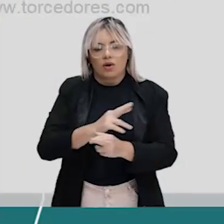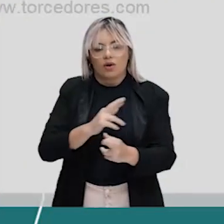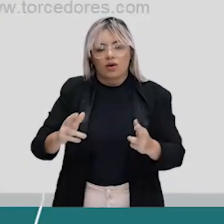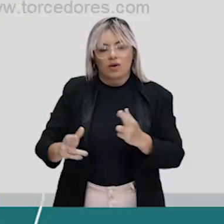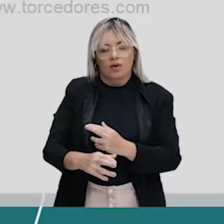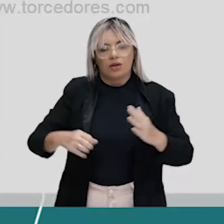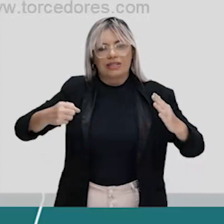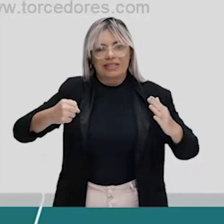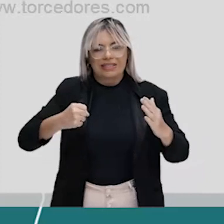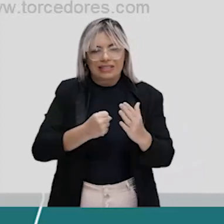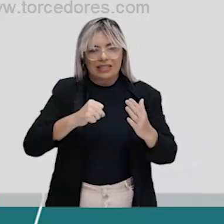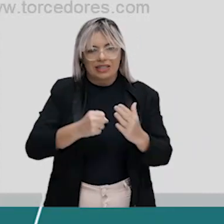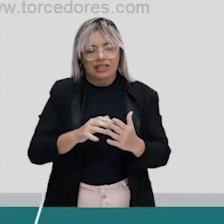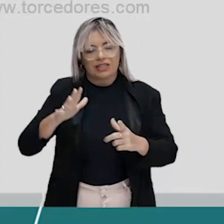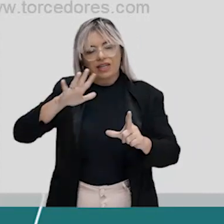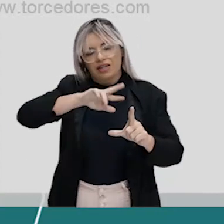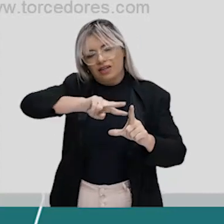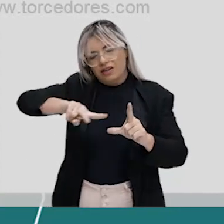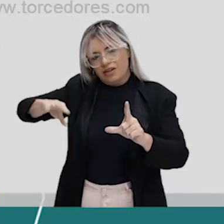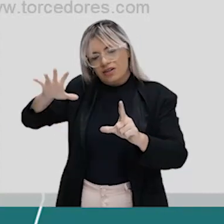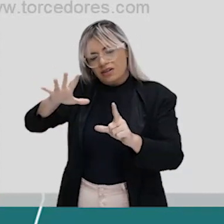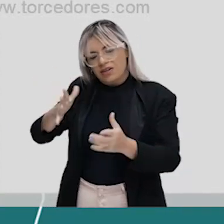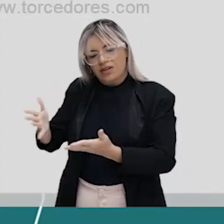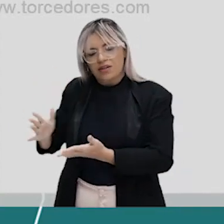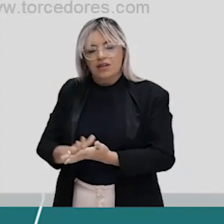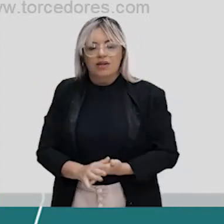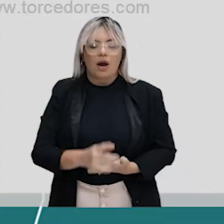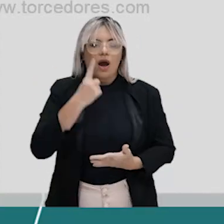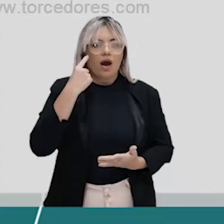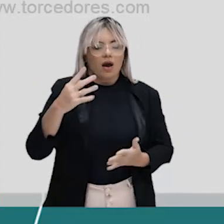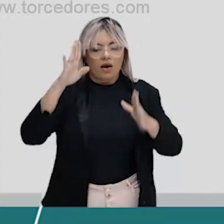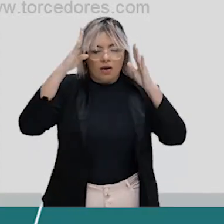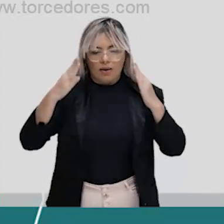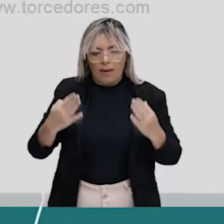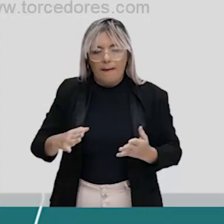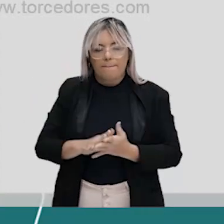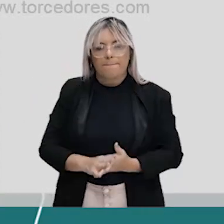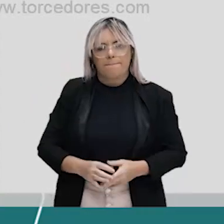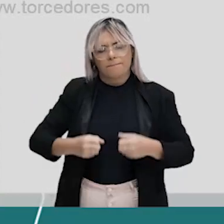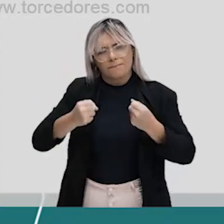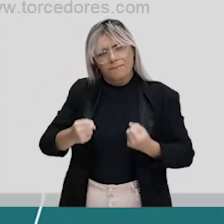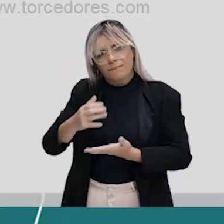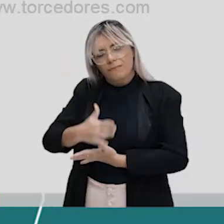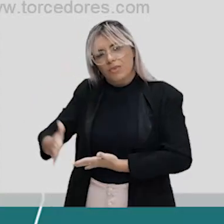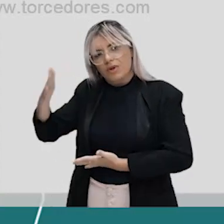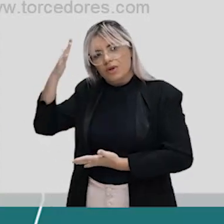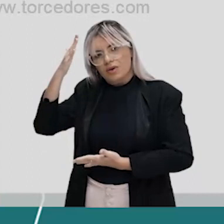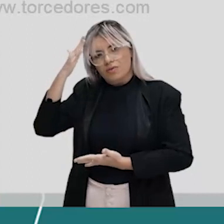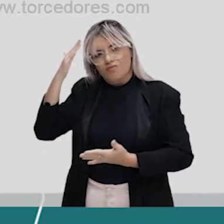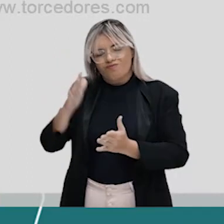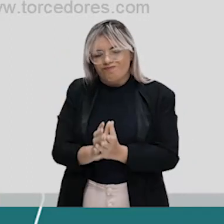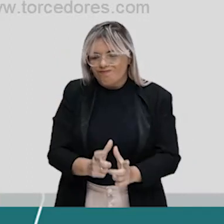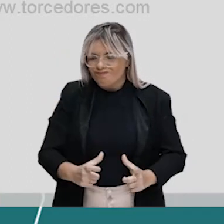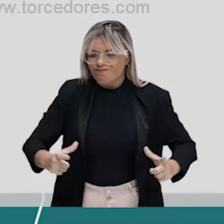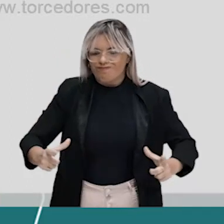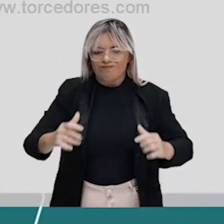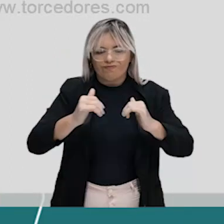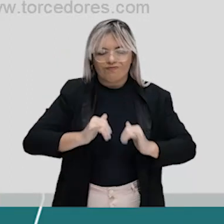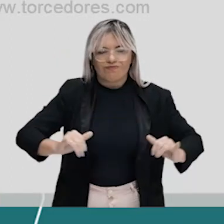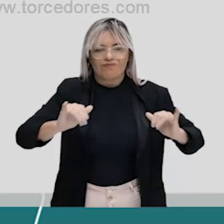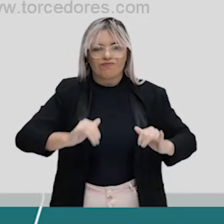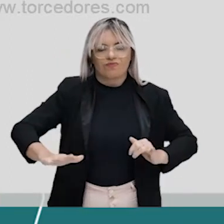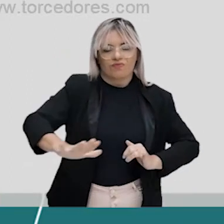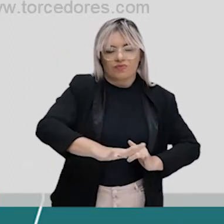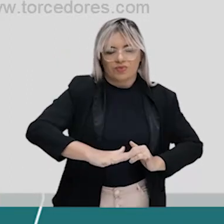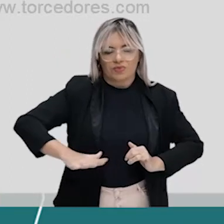é interessante o quê? Analisar e compreender no que pode resultar essa grande divulgação. Nos